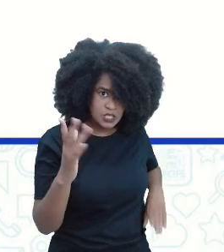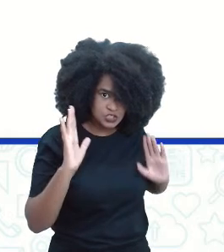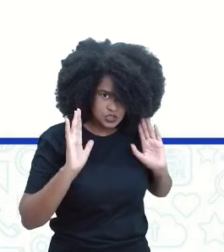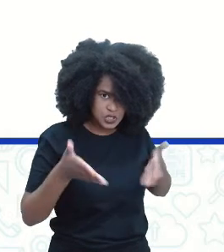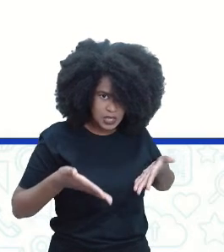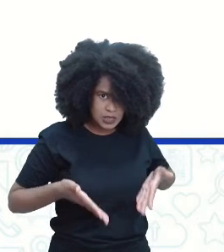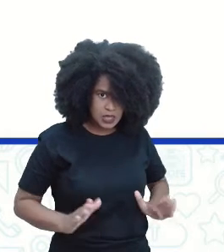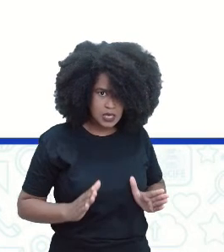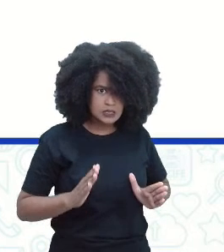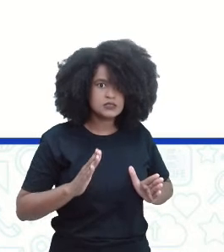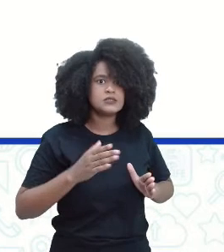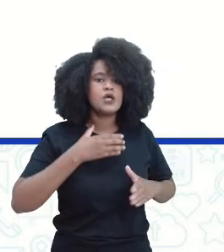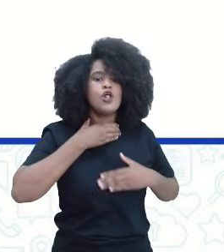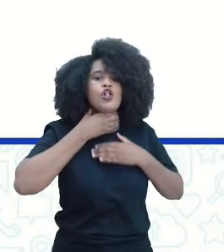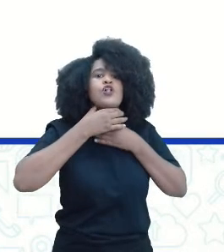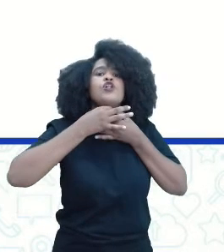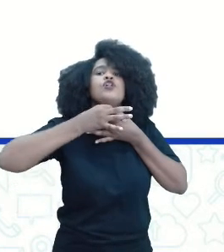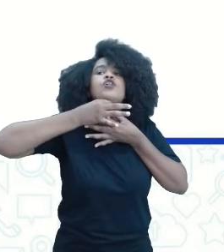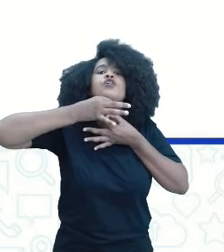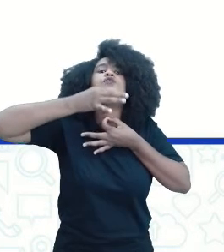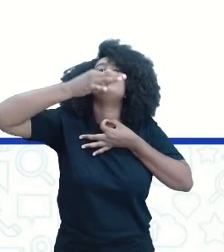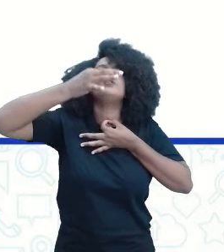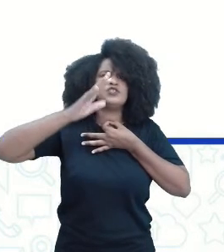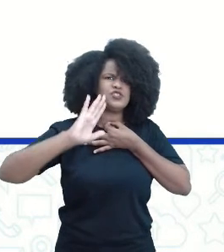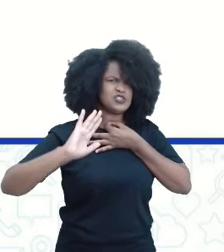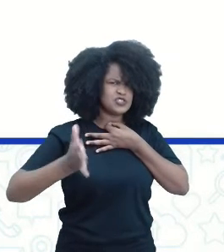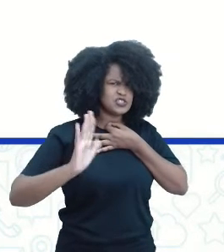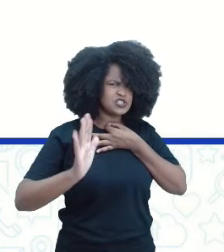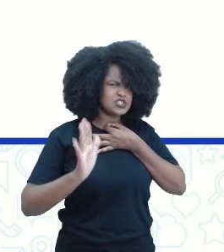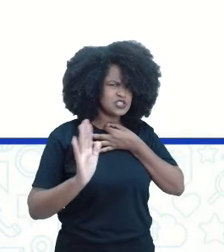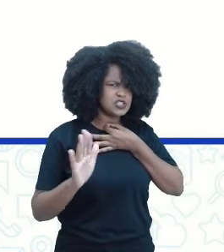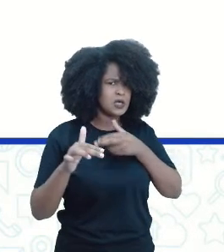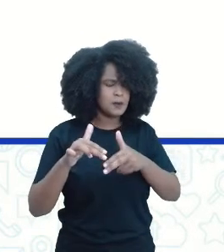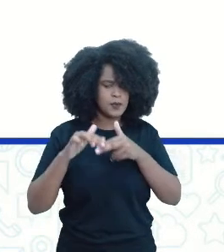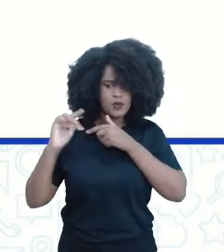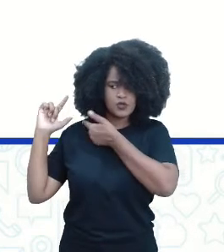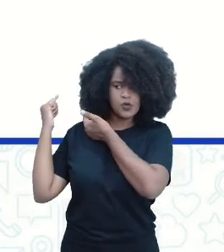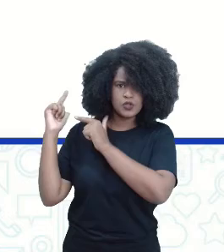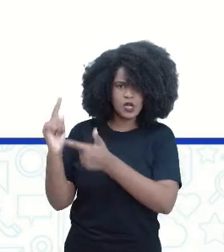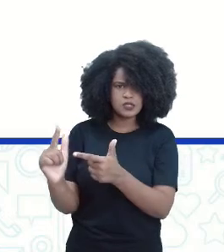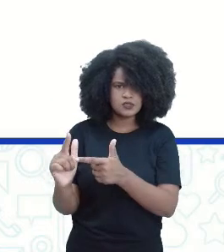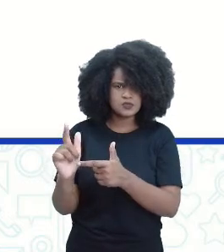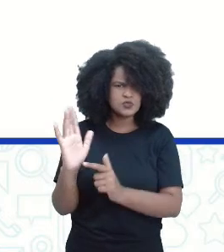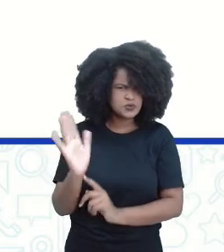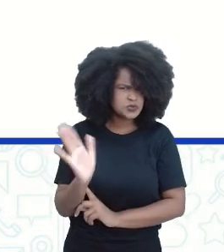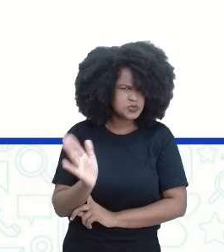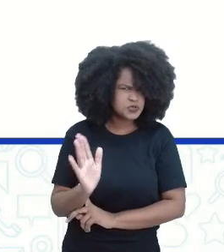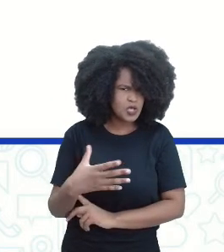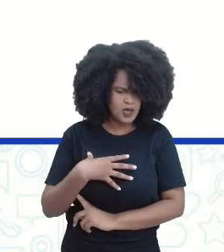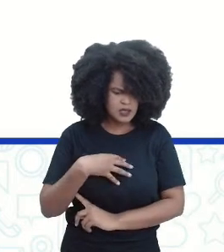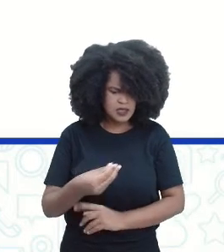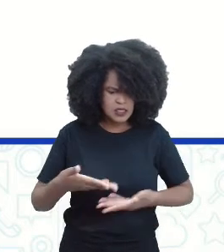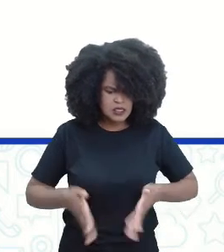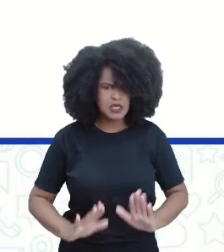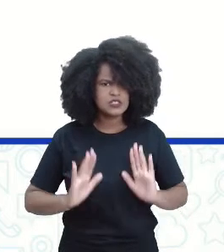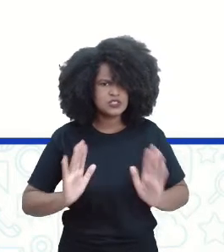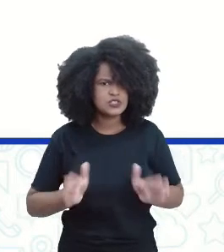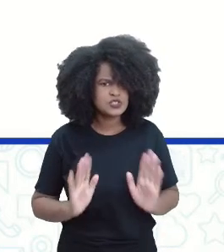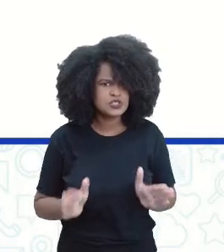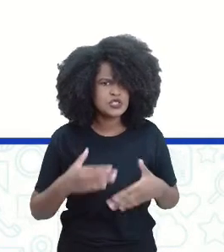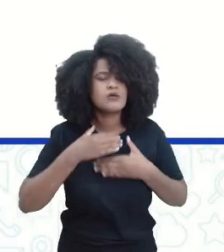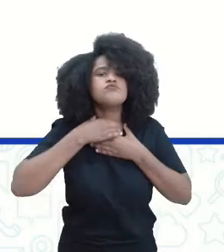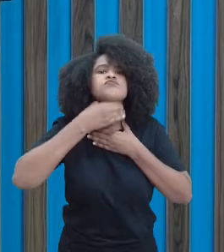vão nascer com o pescoço mais alongado, já que é uma tradição que vem aí de séculos, pessoal? E de qual teoria que a gente